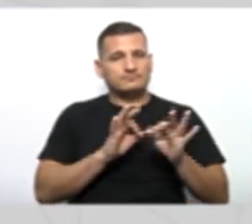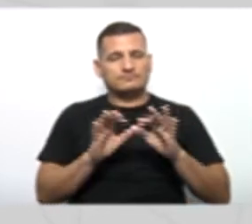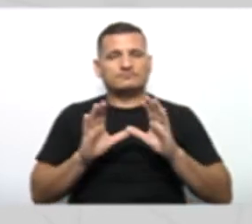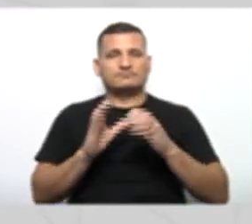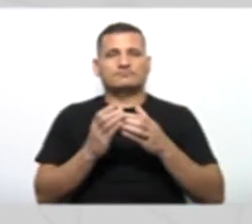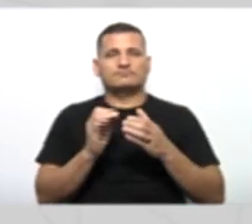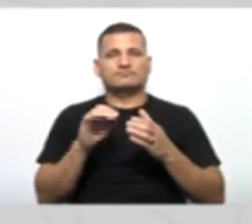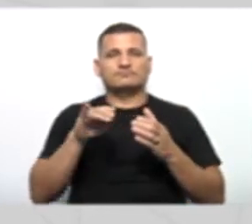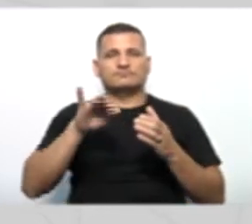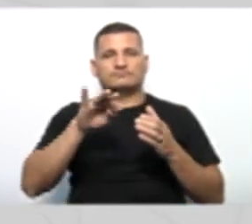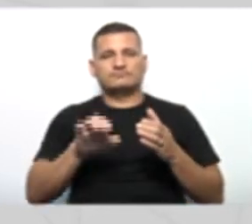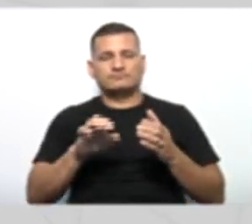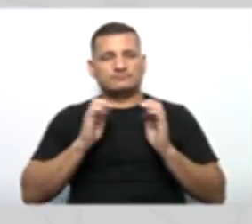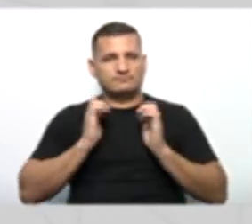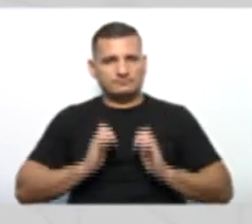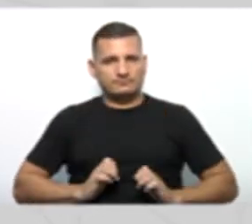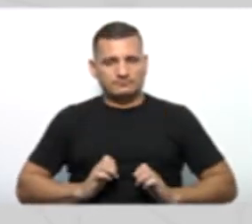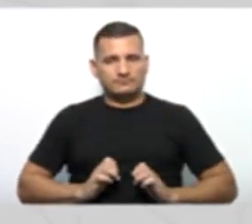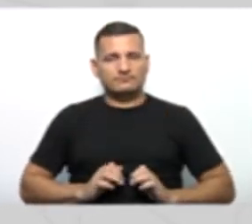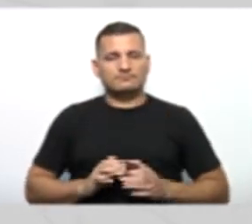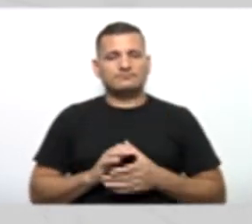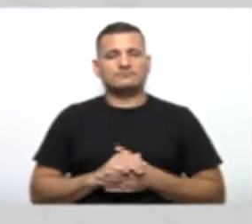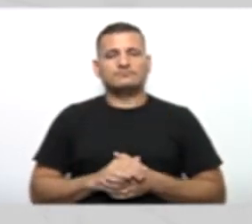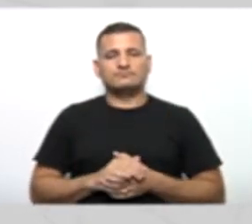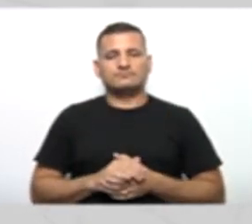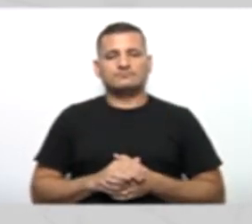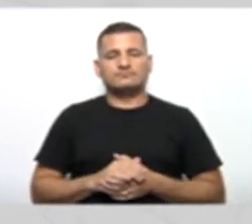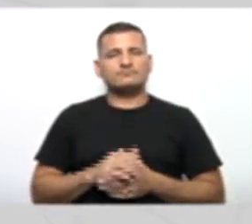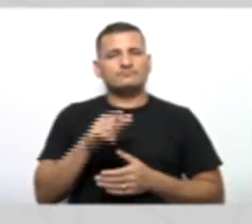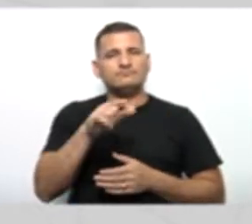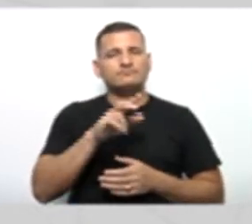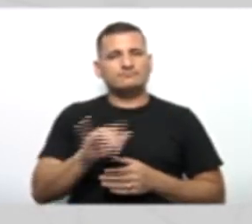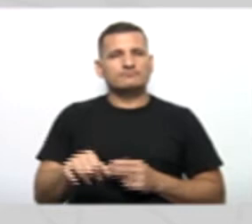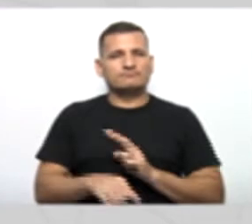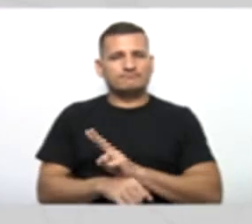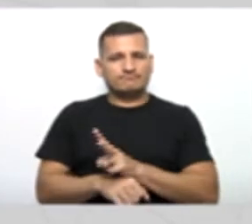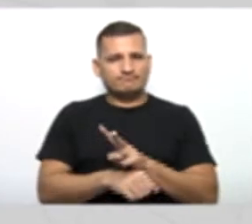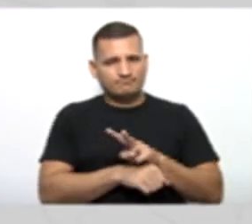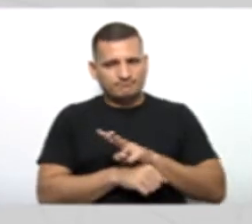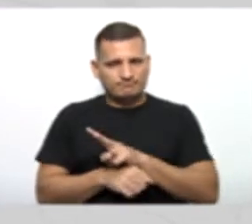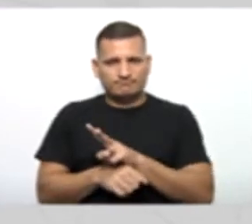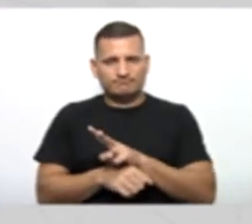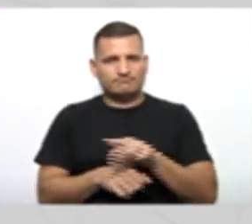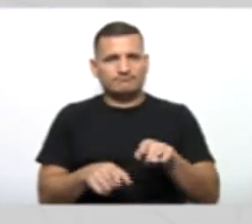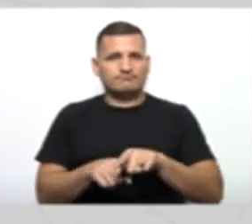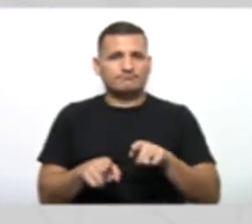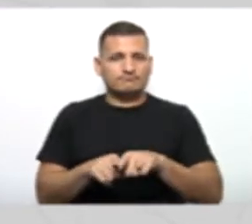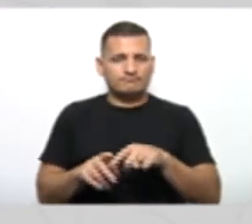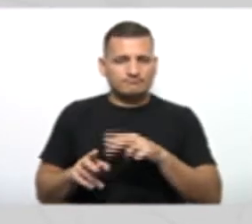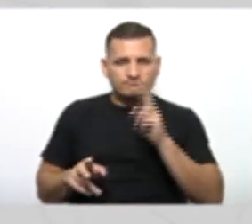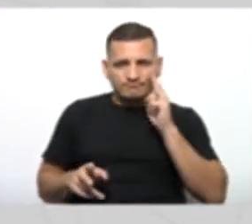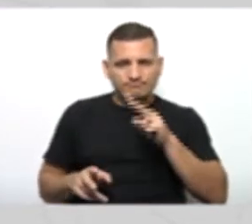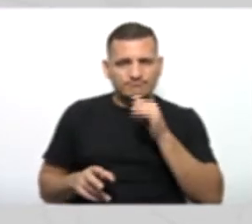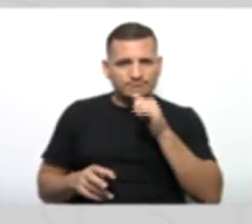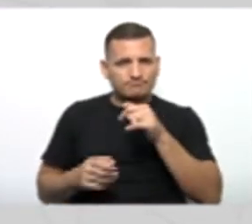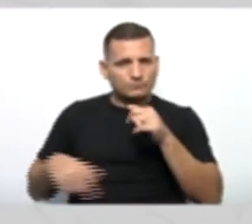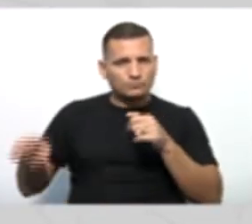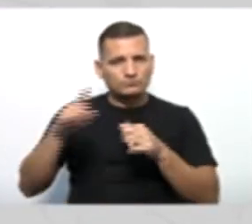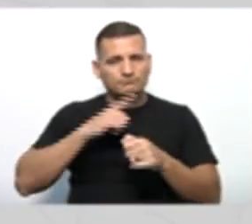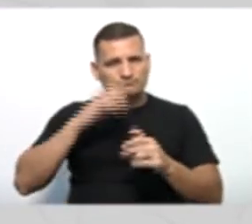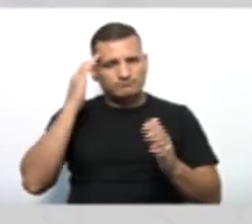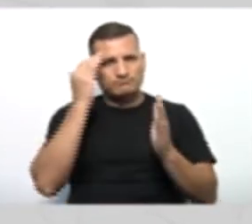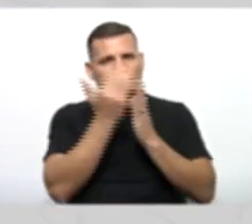comitê de ética que vai fiscalizar e garantir o cumprimento do código de